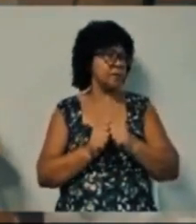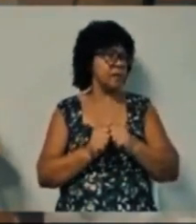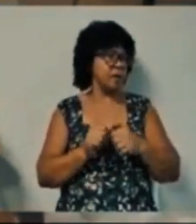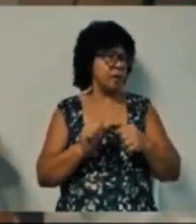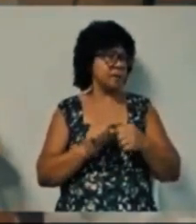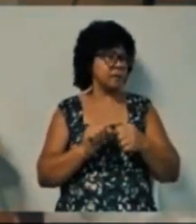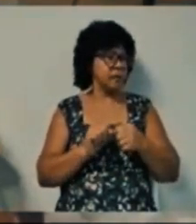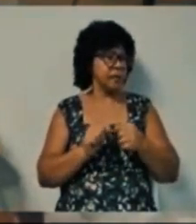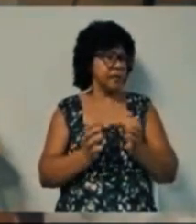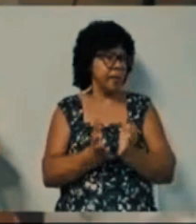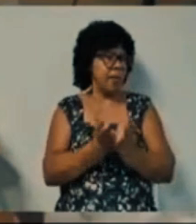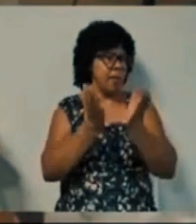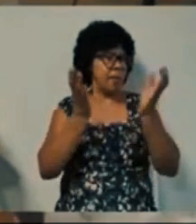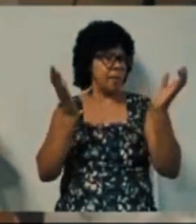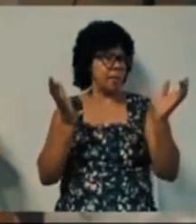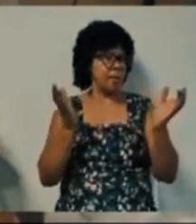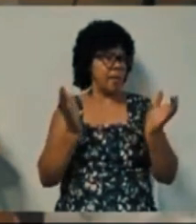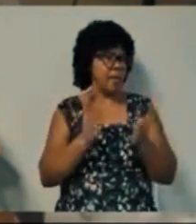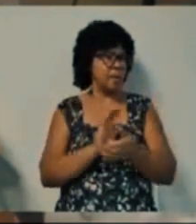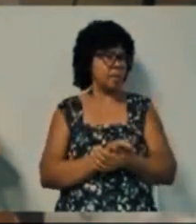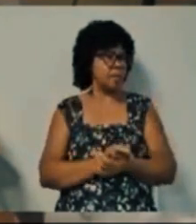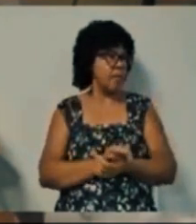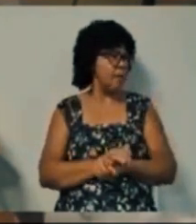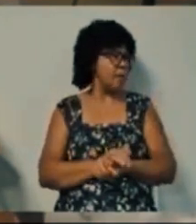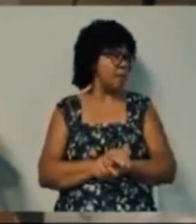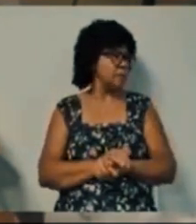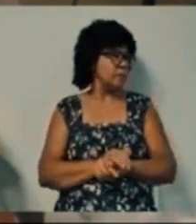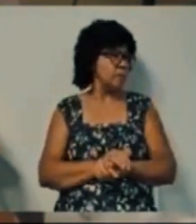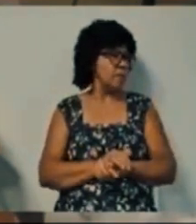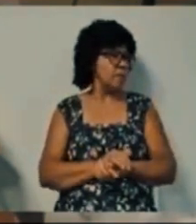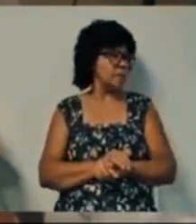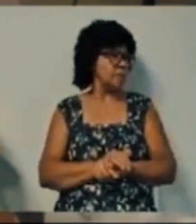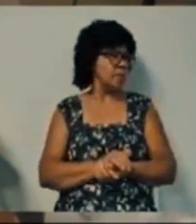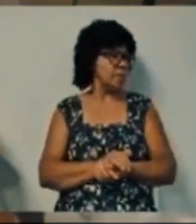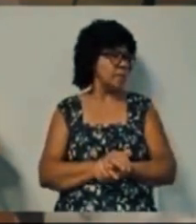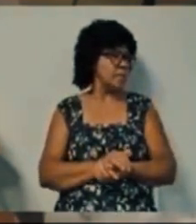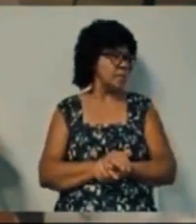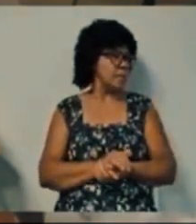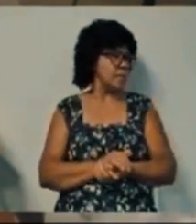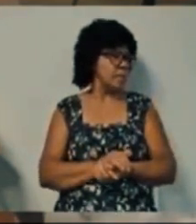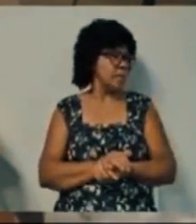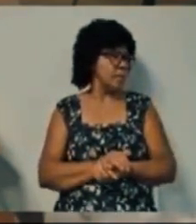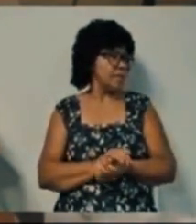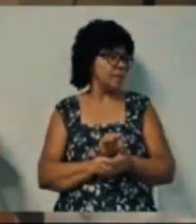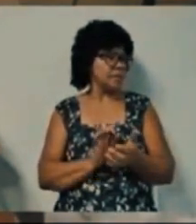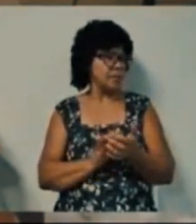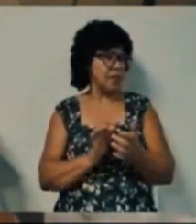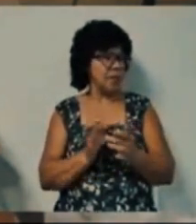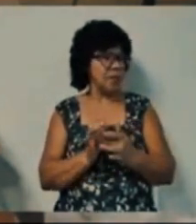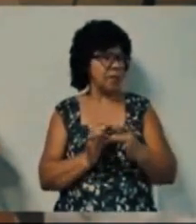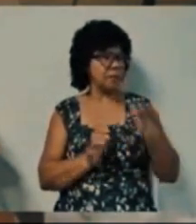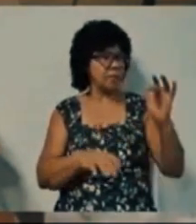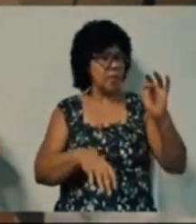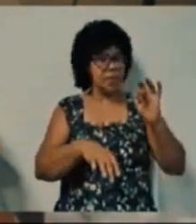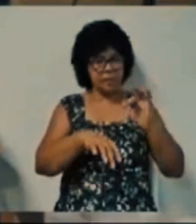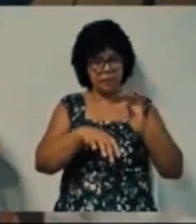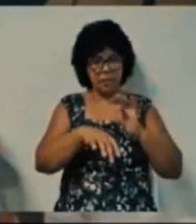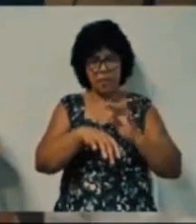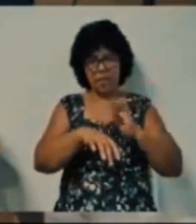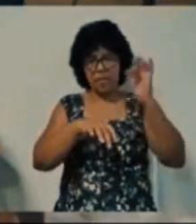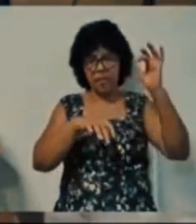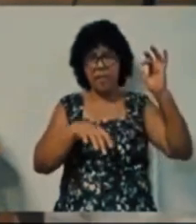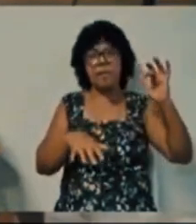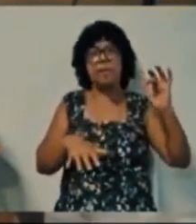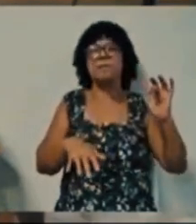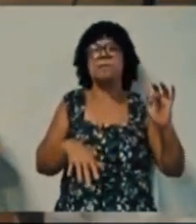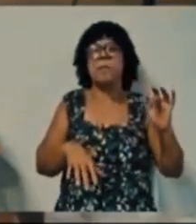ti? Aleluia. Então coloque a tua fé em ação e venha, porque Jesus vai tocar no teu